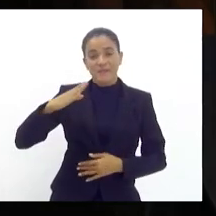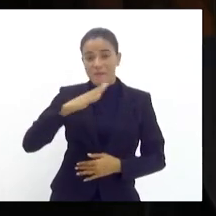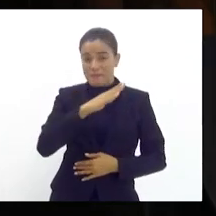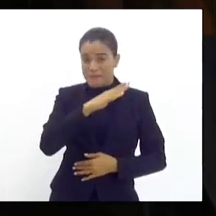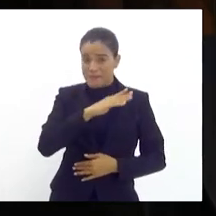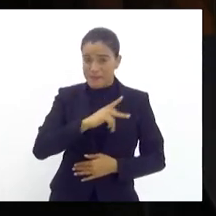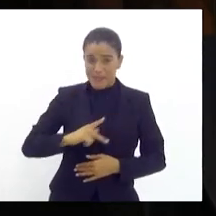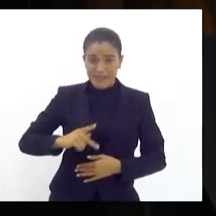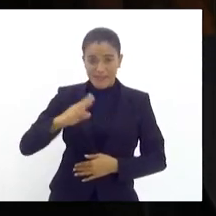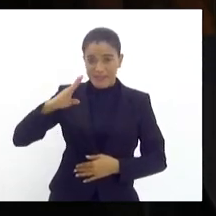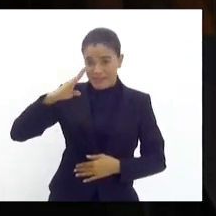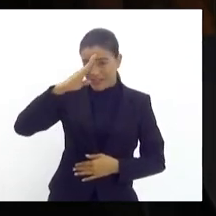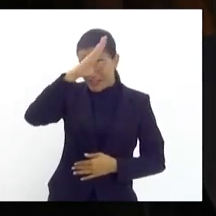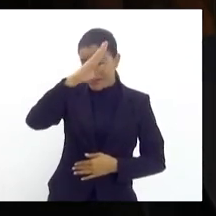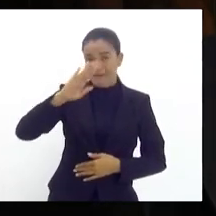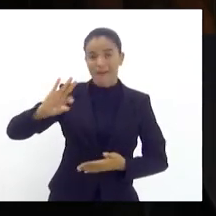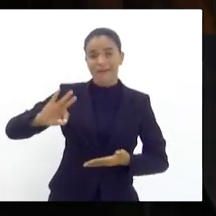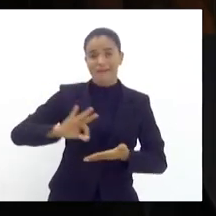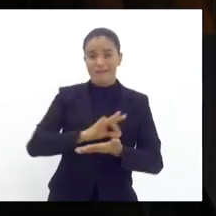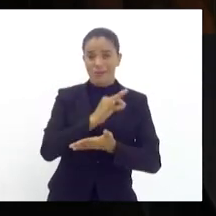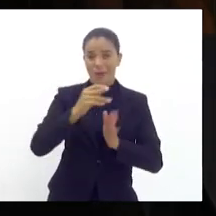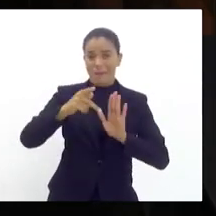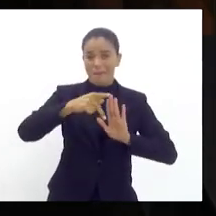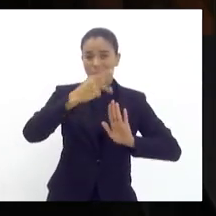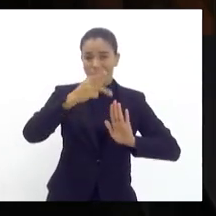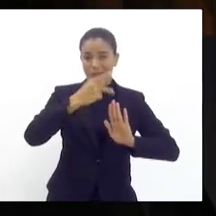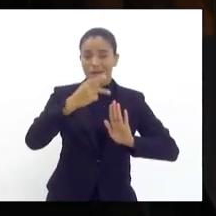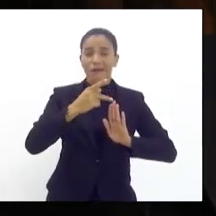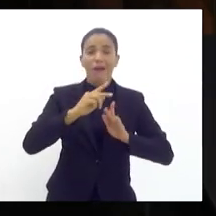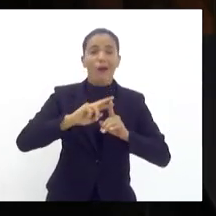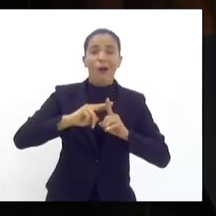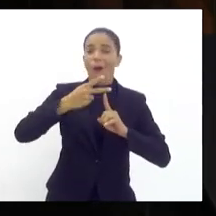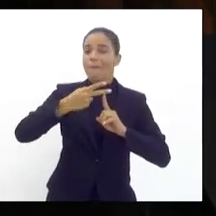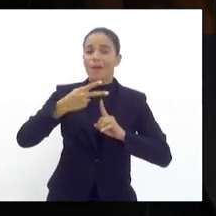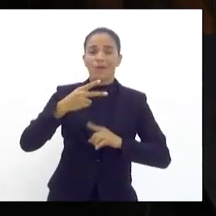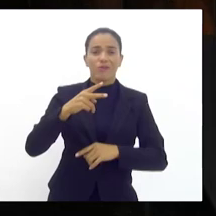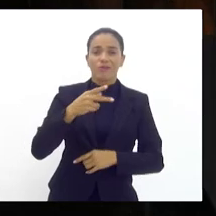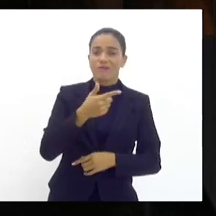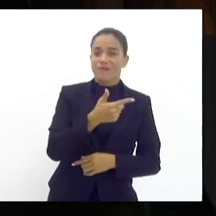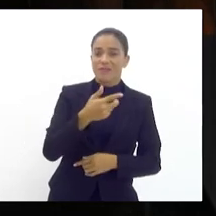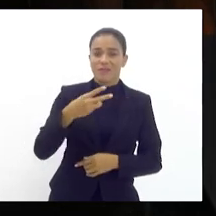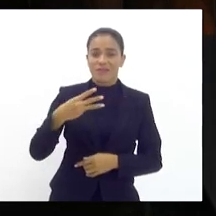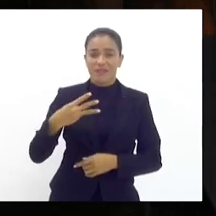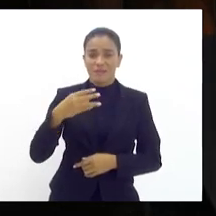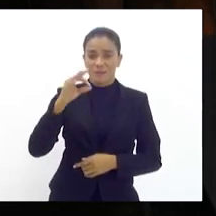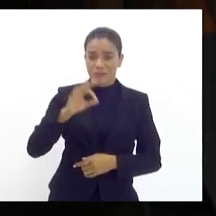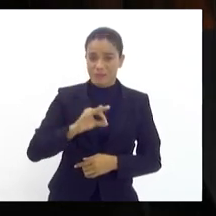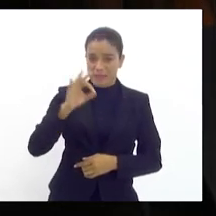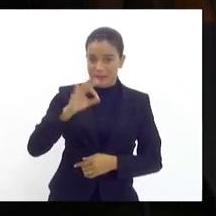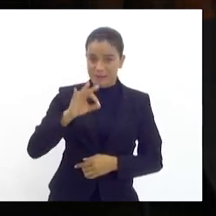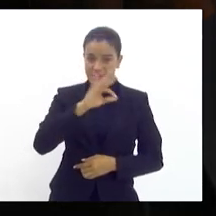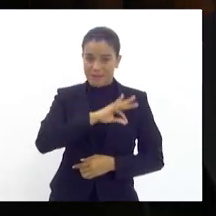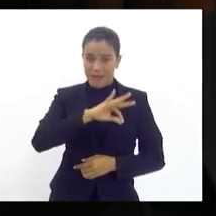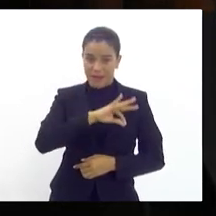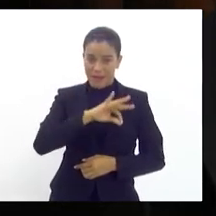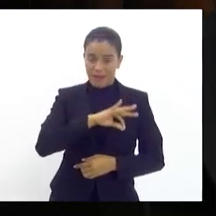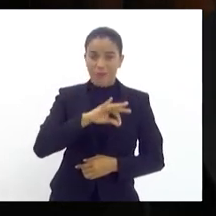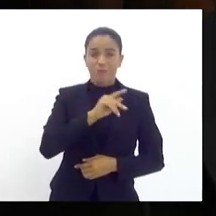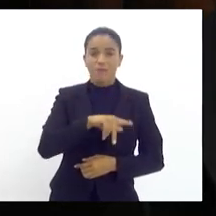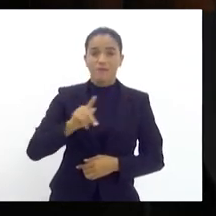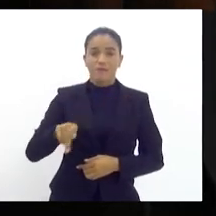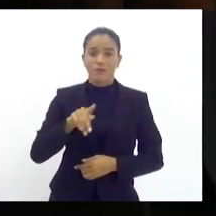assinou nessa portaria que eu falei oficializo o aumento de 33% no piso salarial dos professores de Educação Básica da rede pública